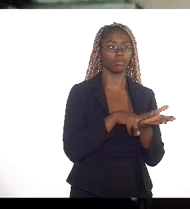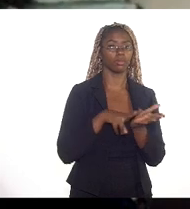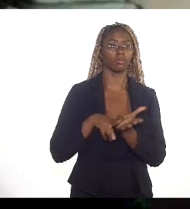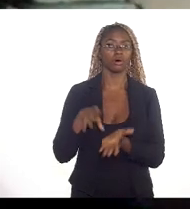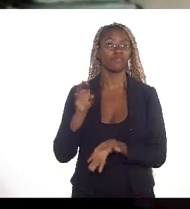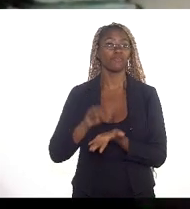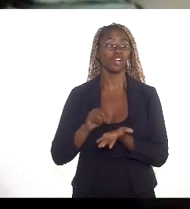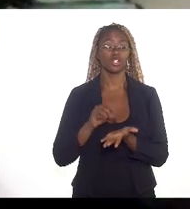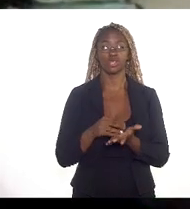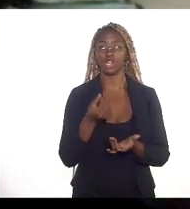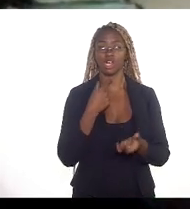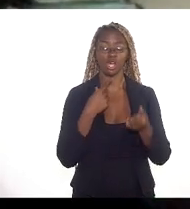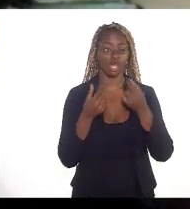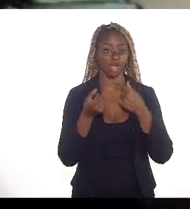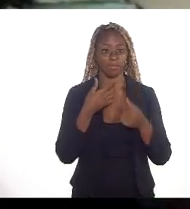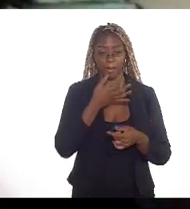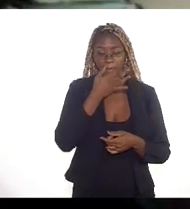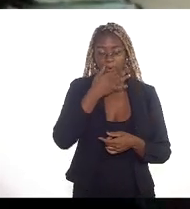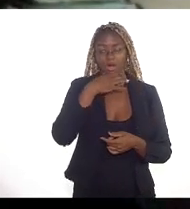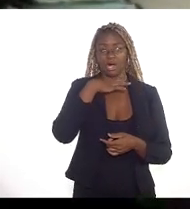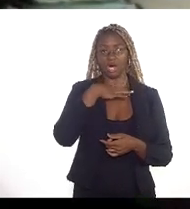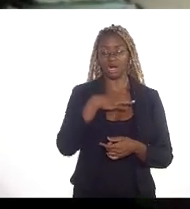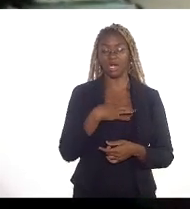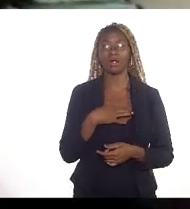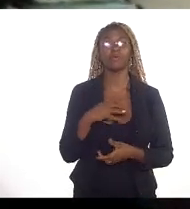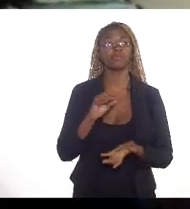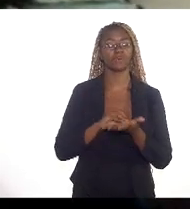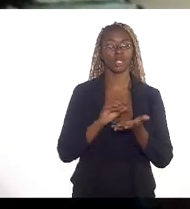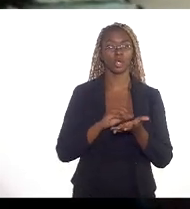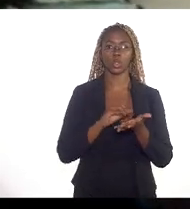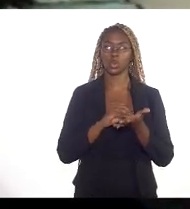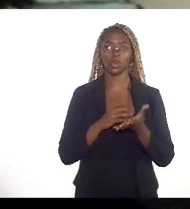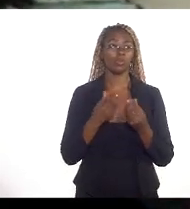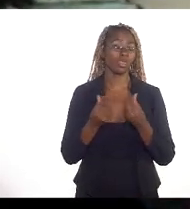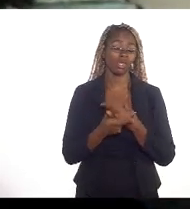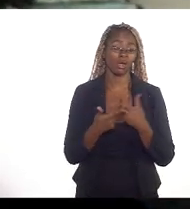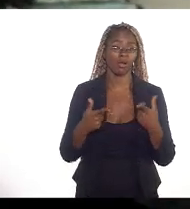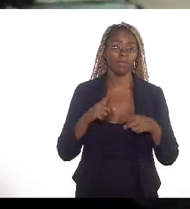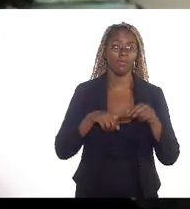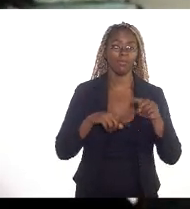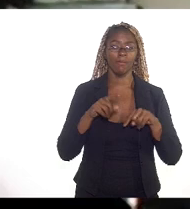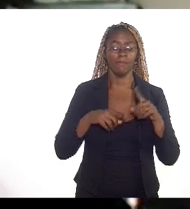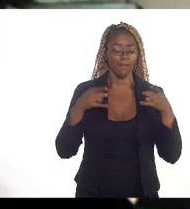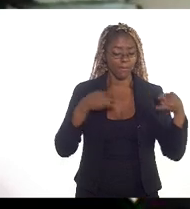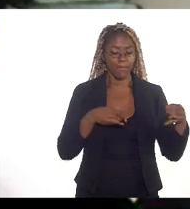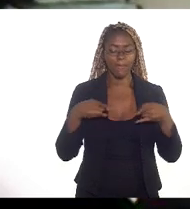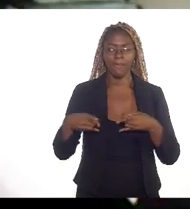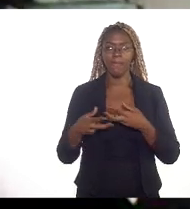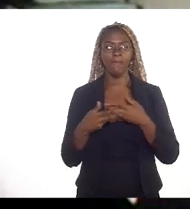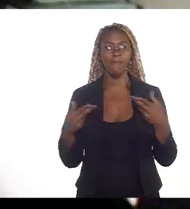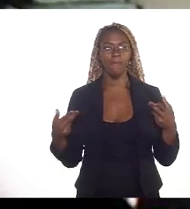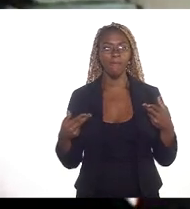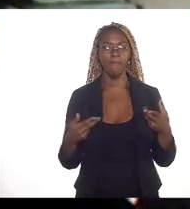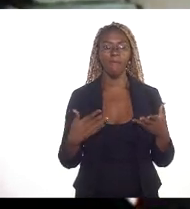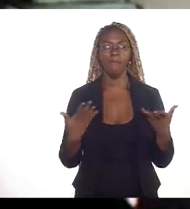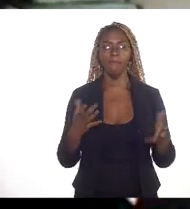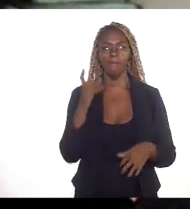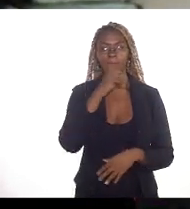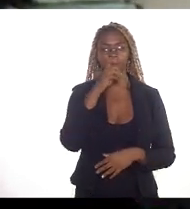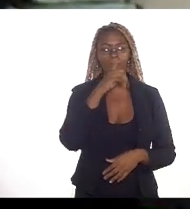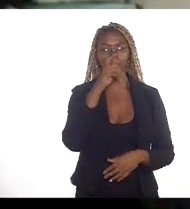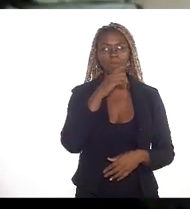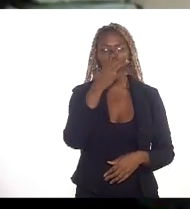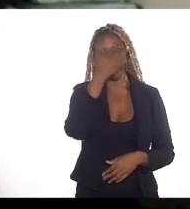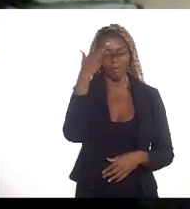faltaram medicamentos para entubar, faltaram sedativos, faltaram leitos. Então, é uma falácia aqueles